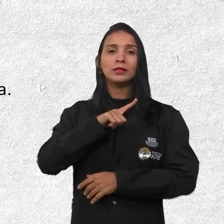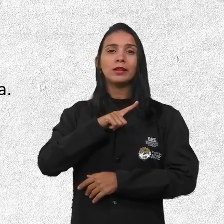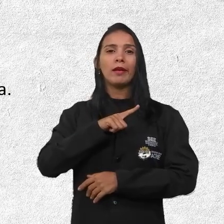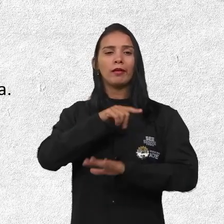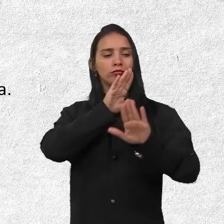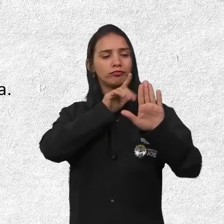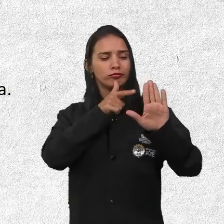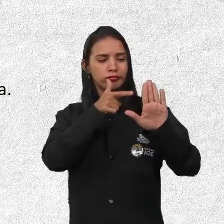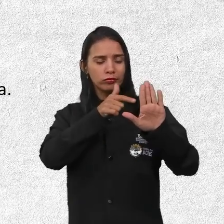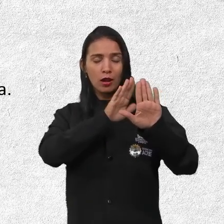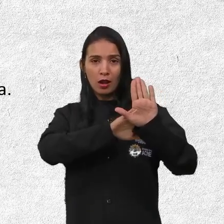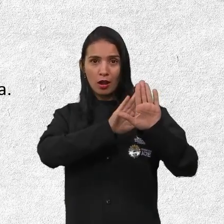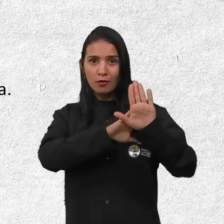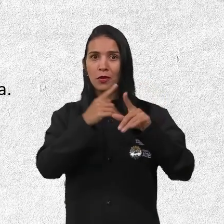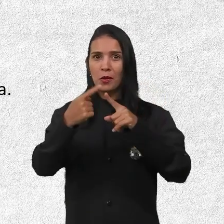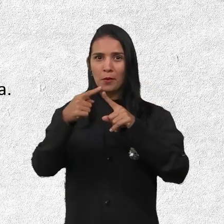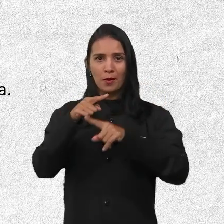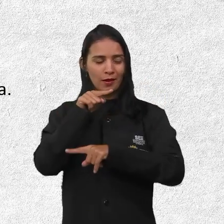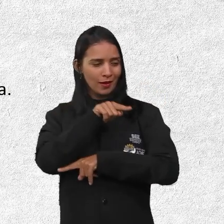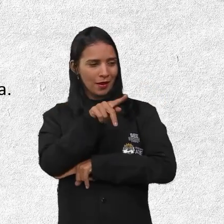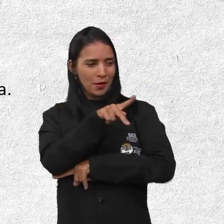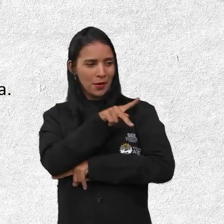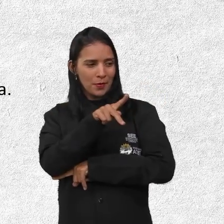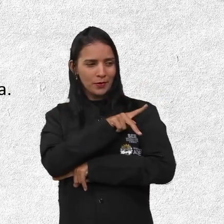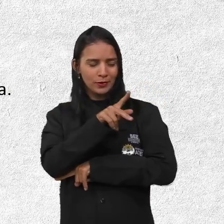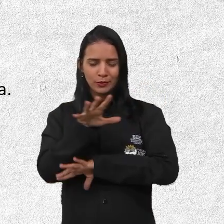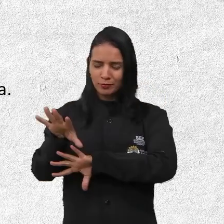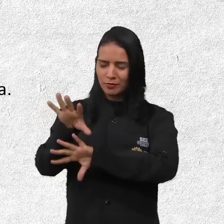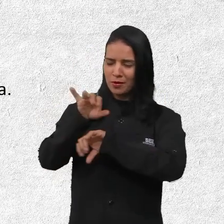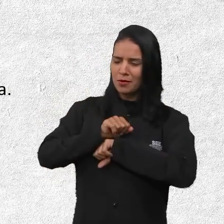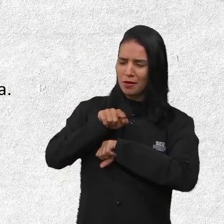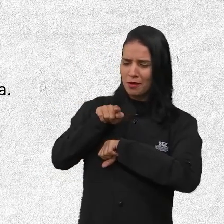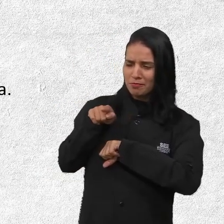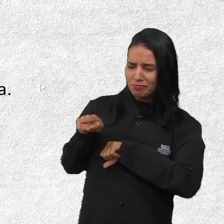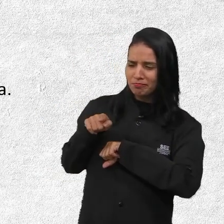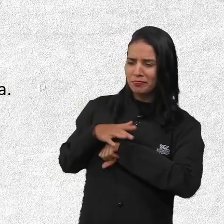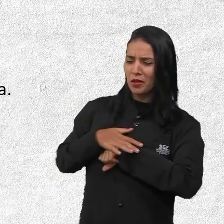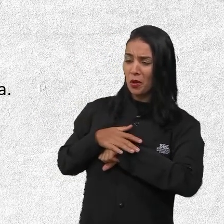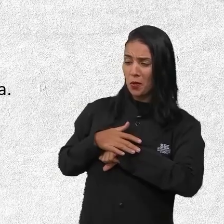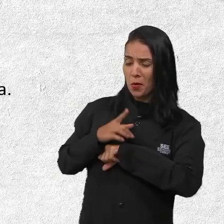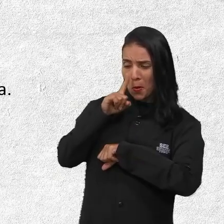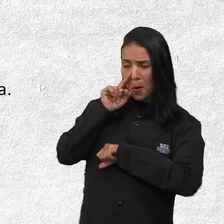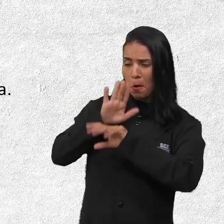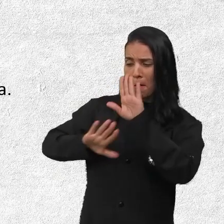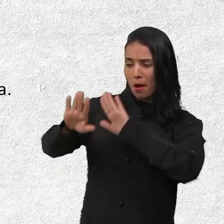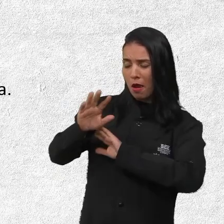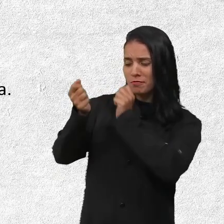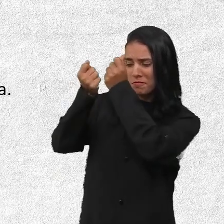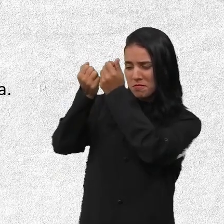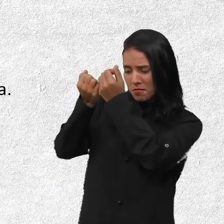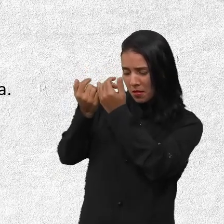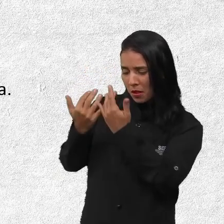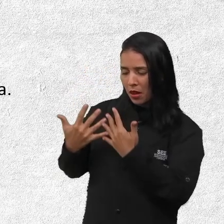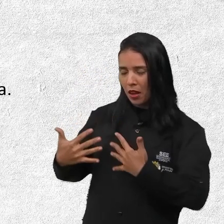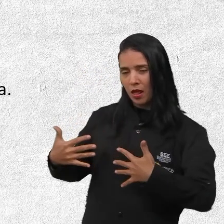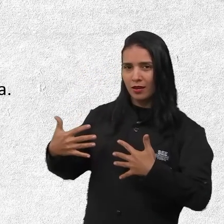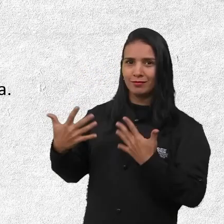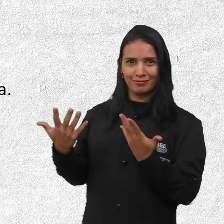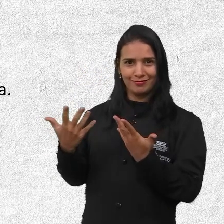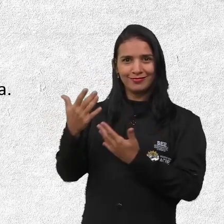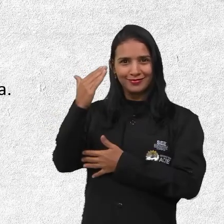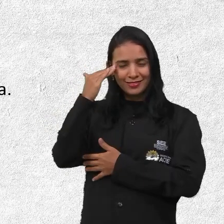letra. Será que essa alternativa vai de encontro com o que foi explicado? Será que duplo sentido é isso